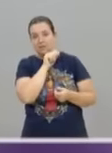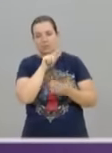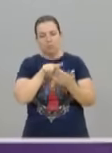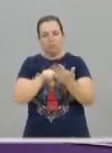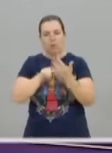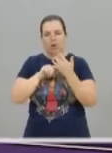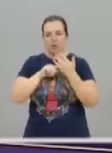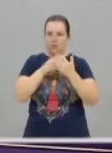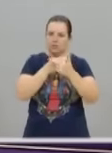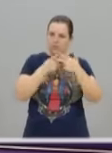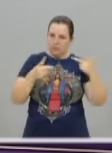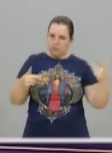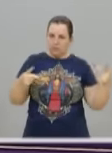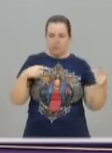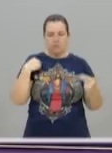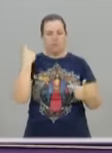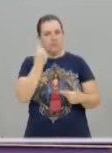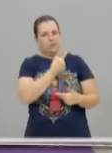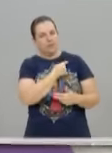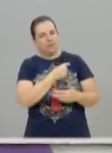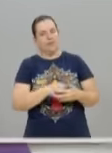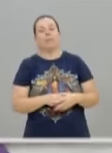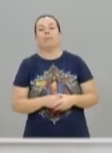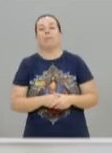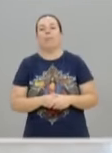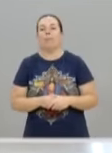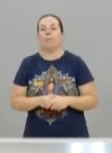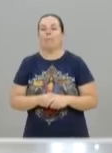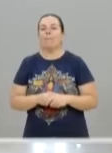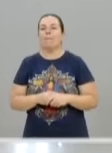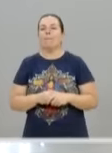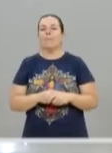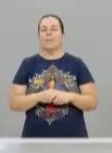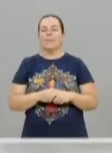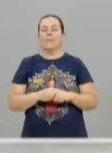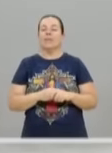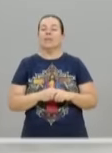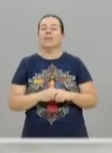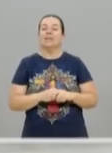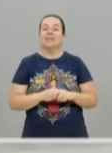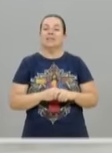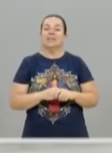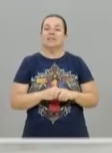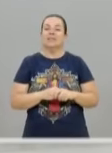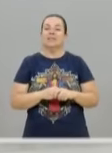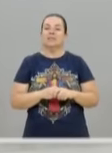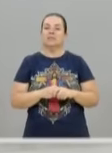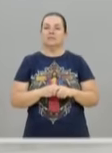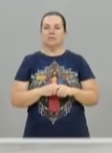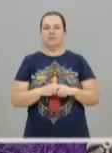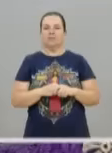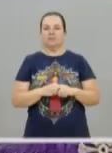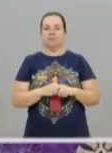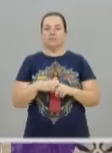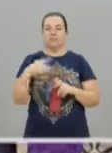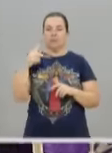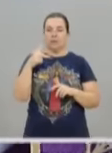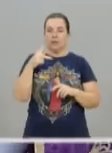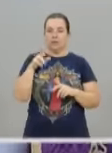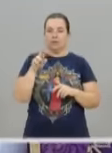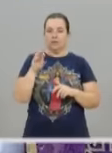Capítulo alguém depois pega o texto para mim mas não precisa eu vou lembrar eh provérbios que diz assim